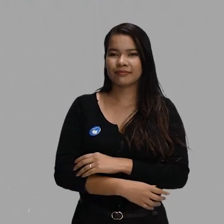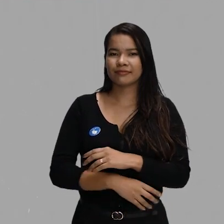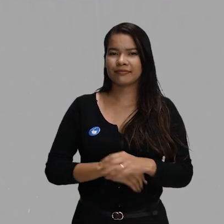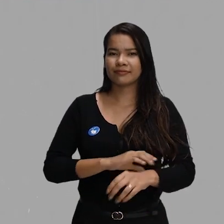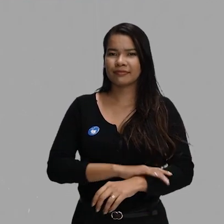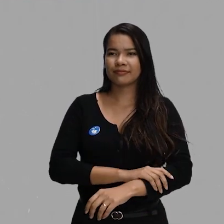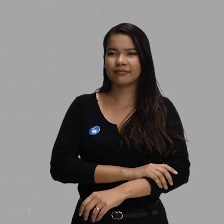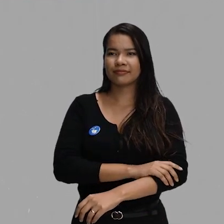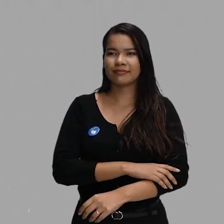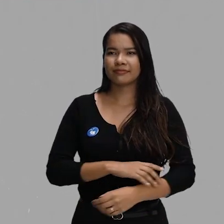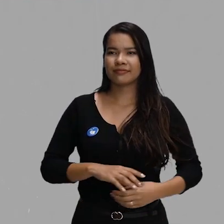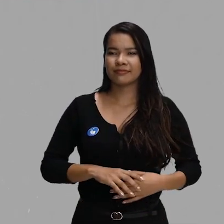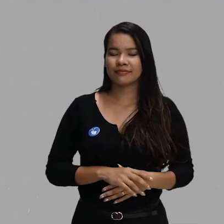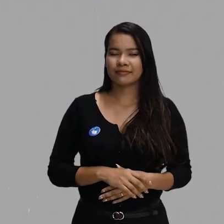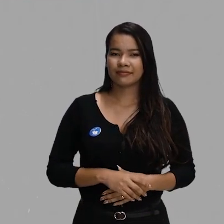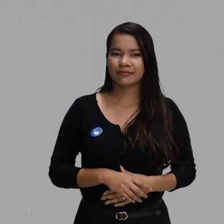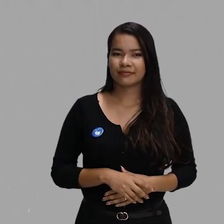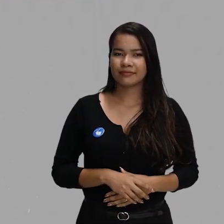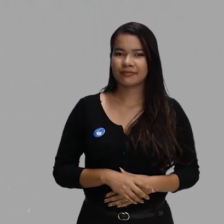e-sol,